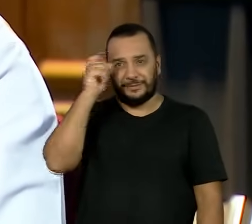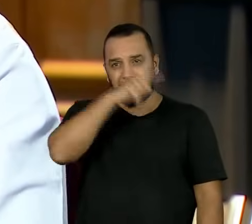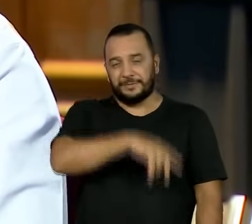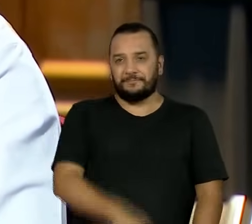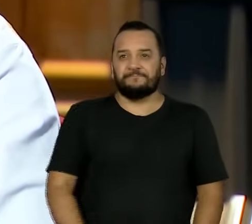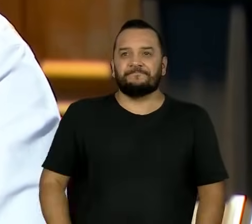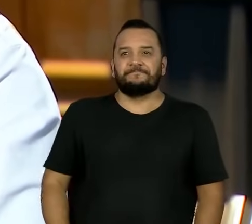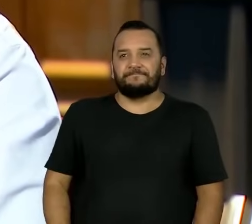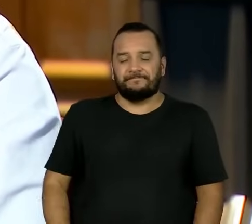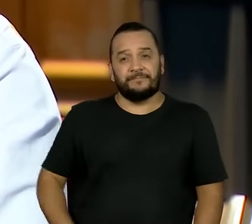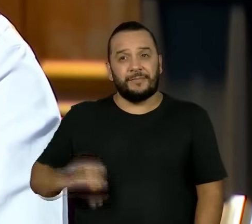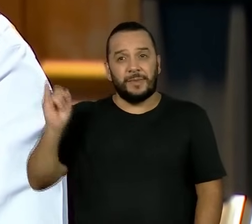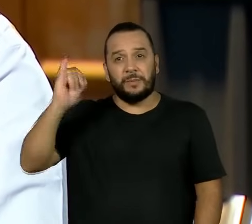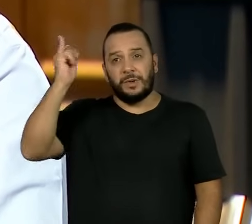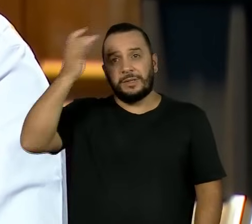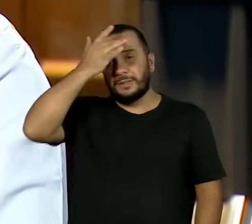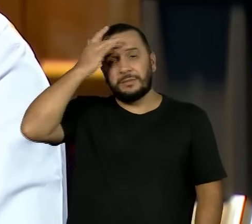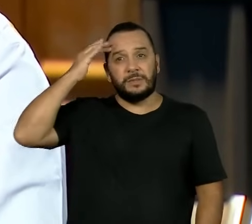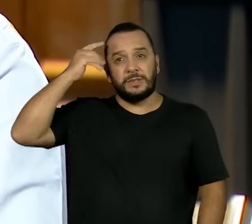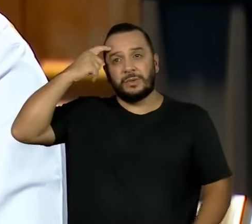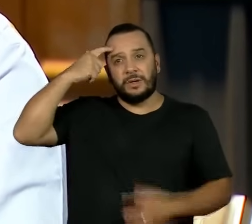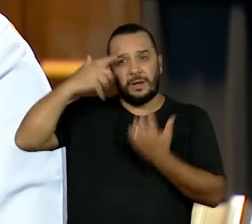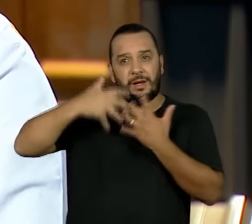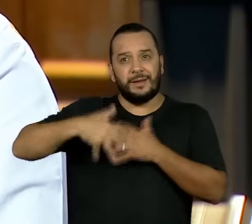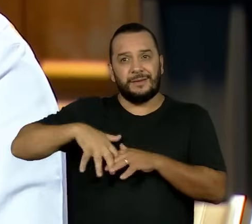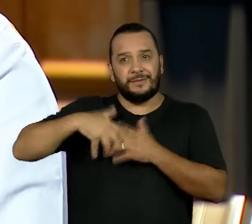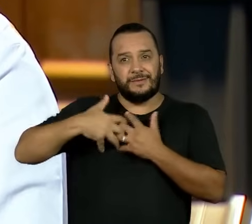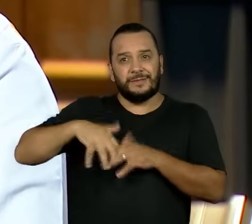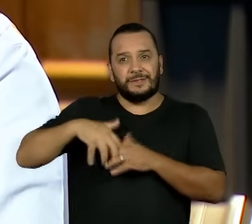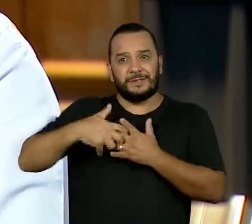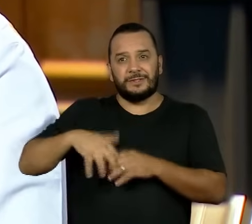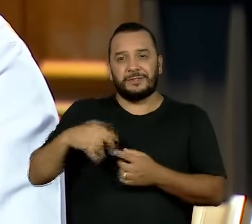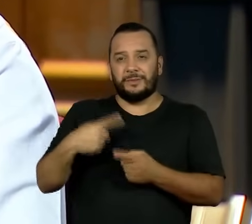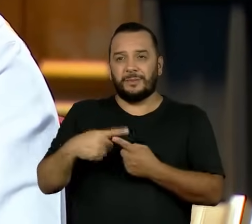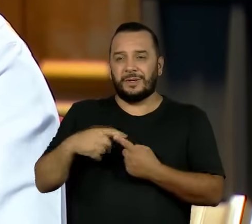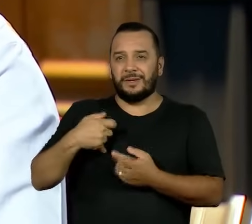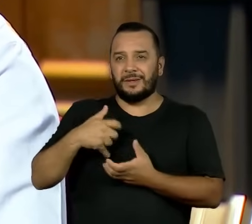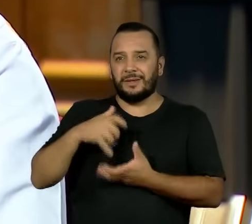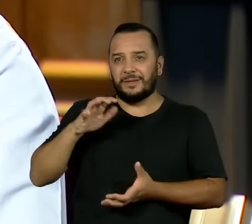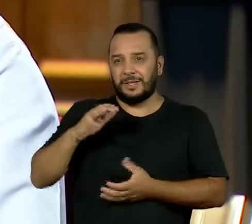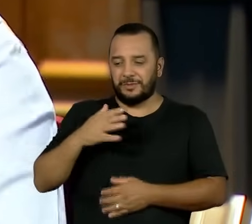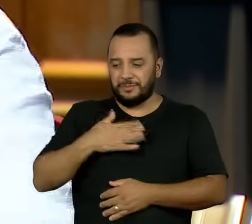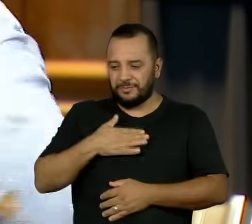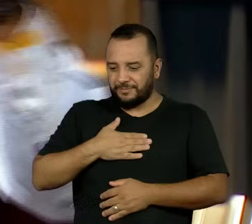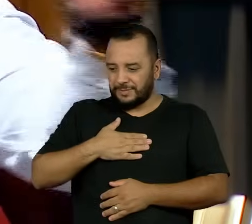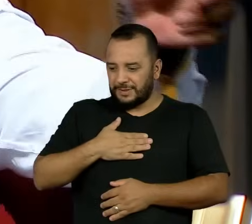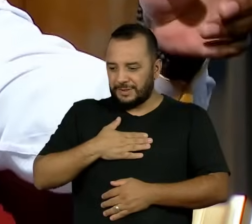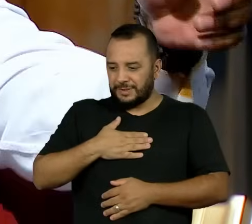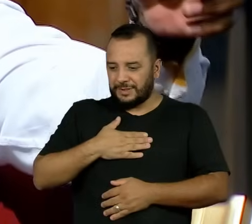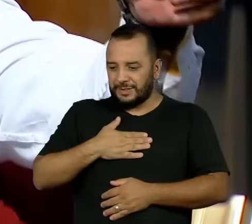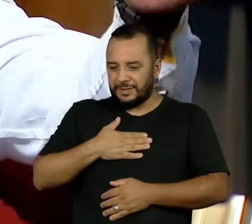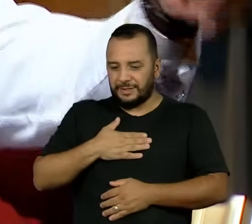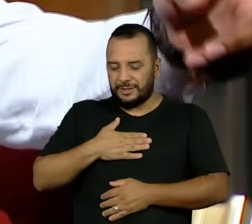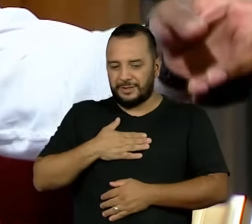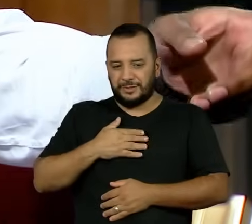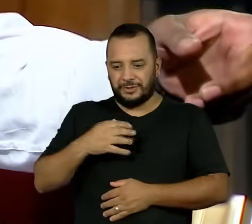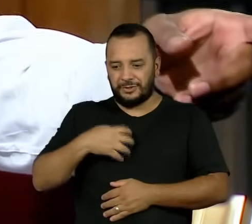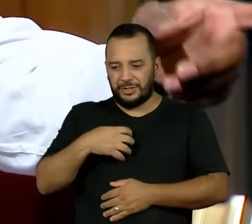momento que as pessoas comecem a refletir por que o meu envelhecimento se dá de um jeito e o do outro